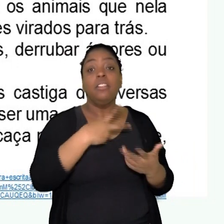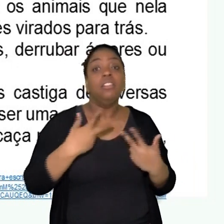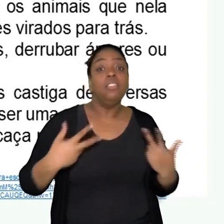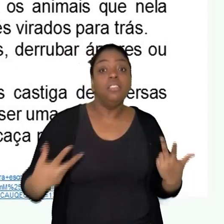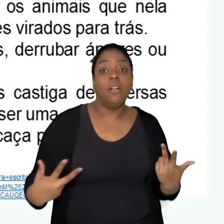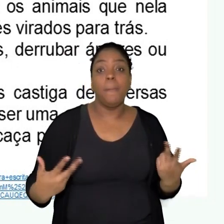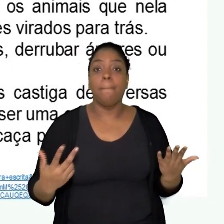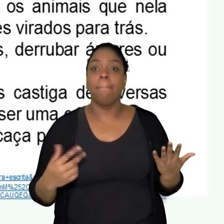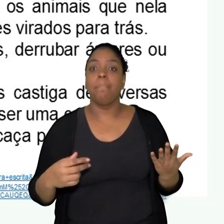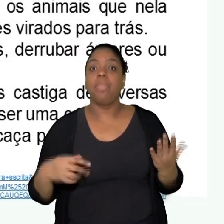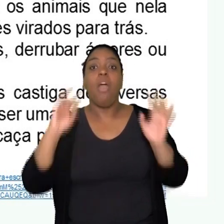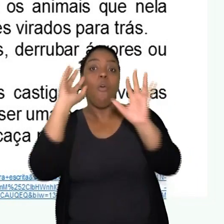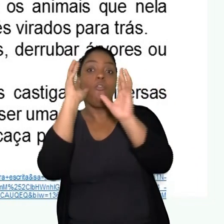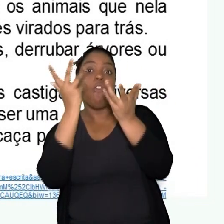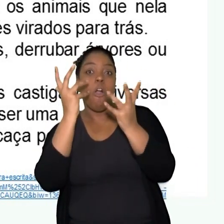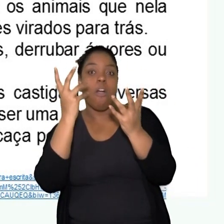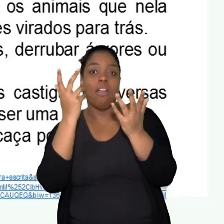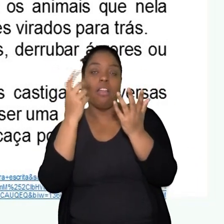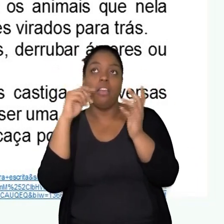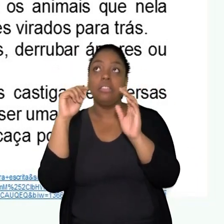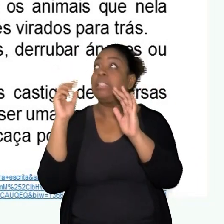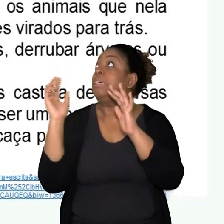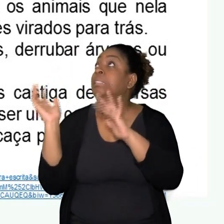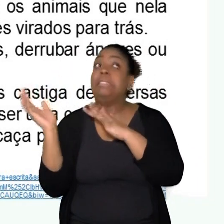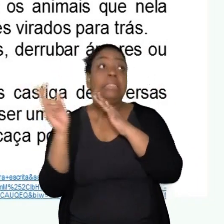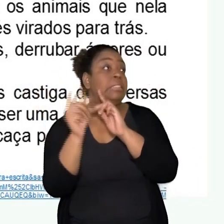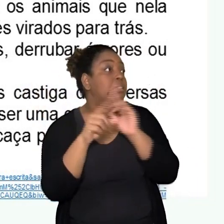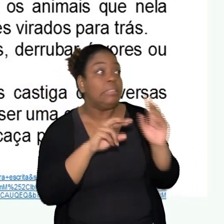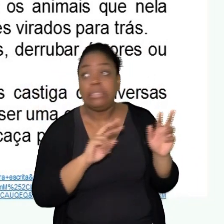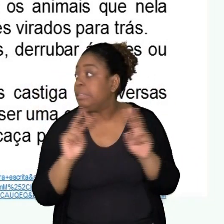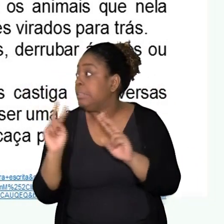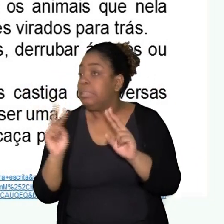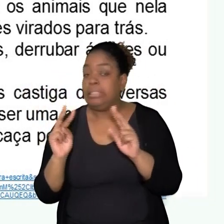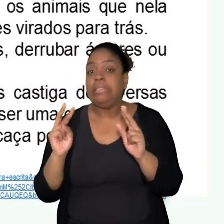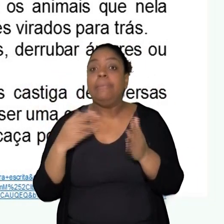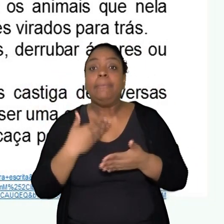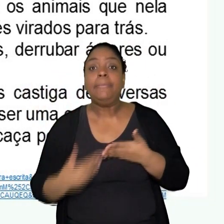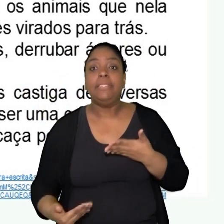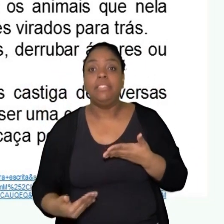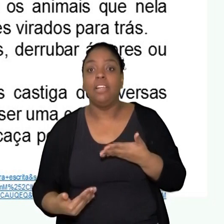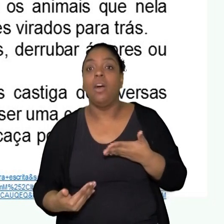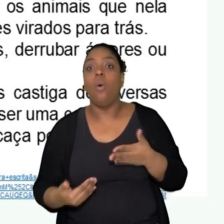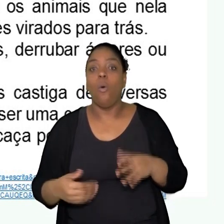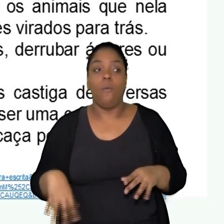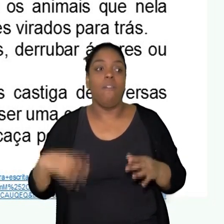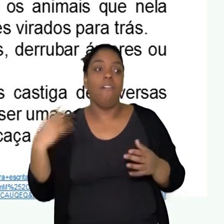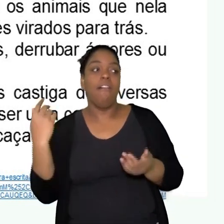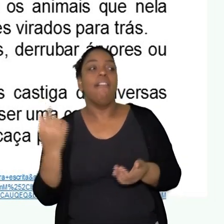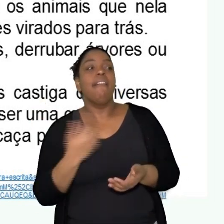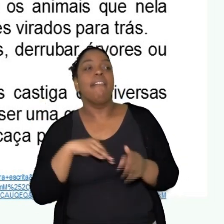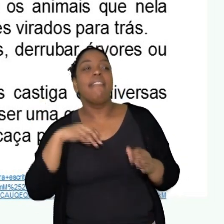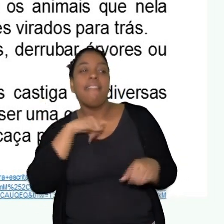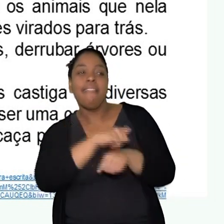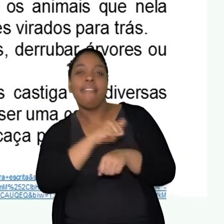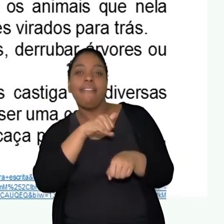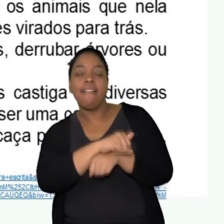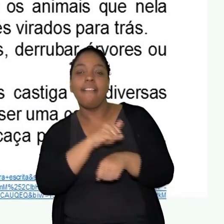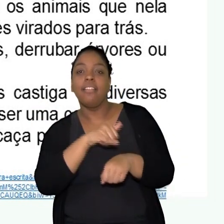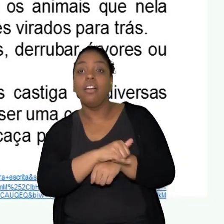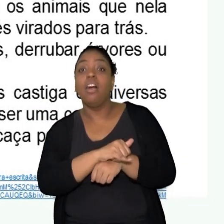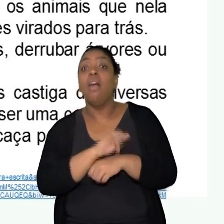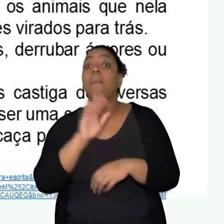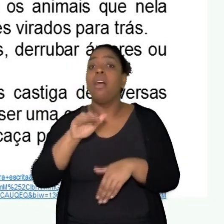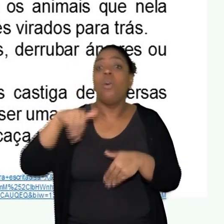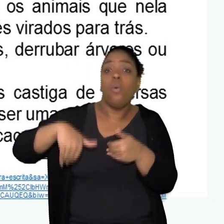que se percam na floresta ou os engana, parecendo ser uma caça. Porém, o